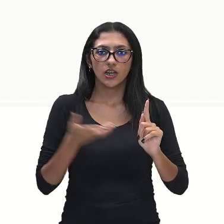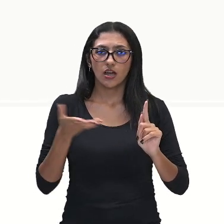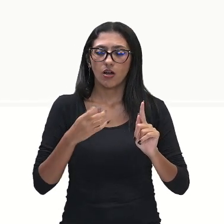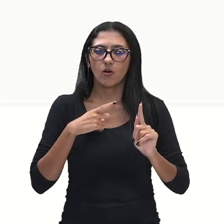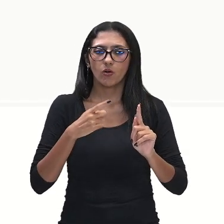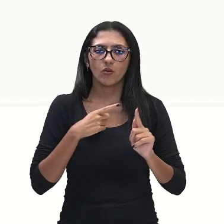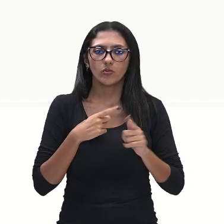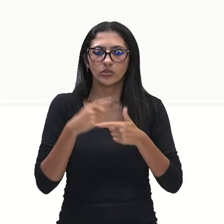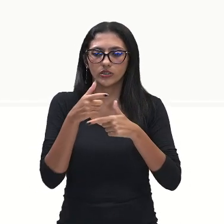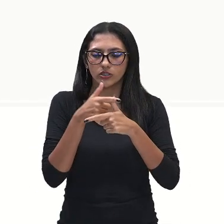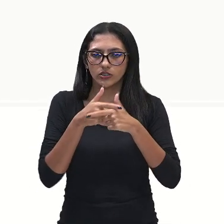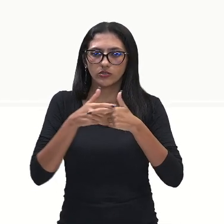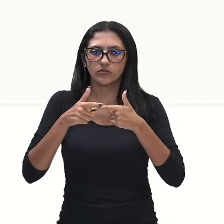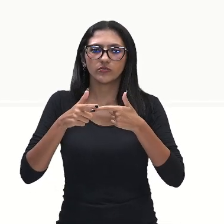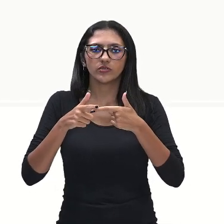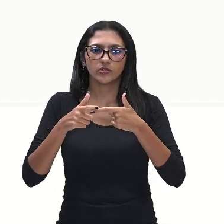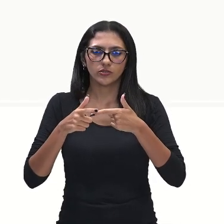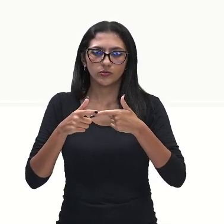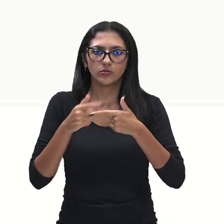passará dividindo.